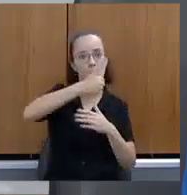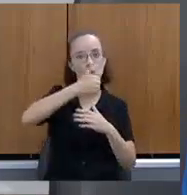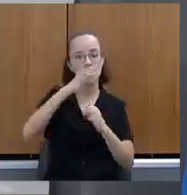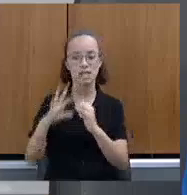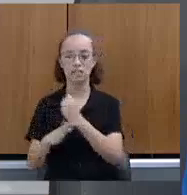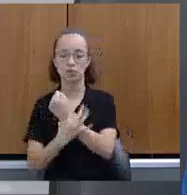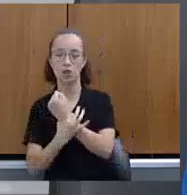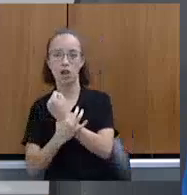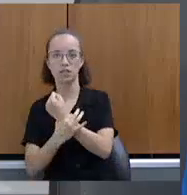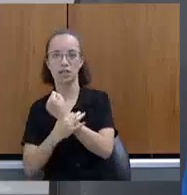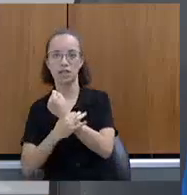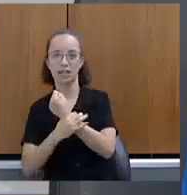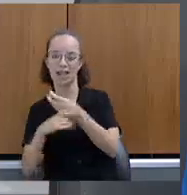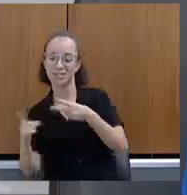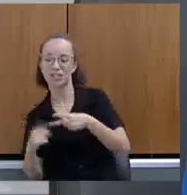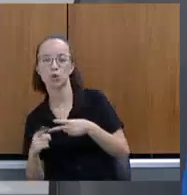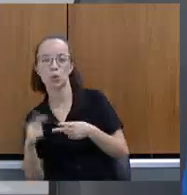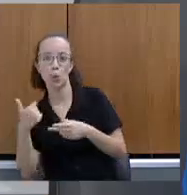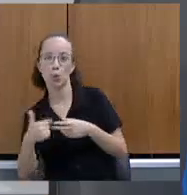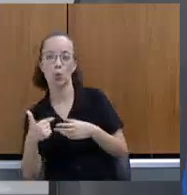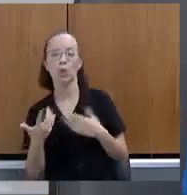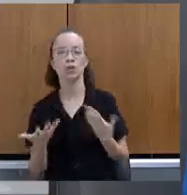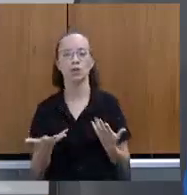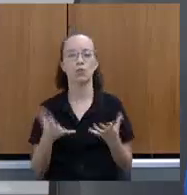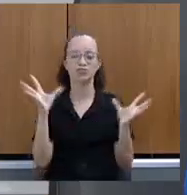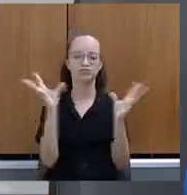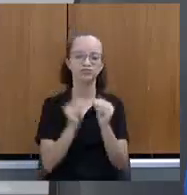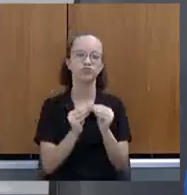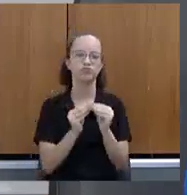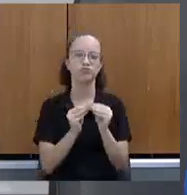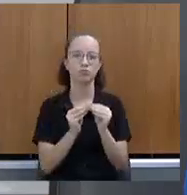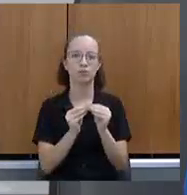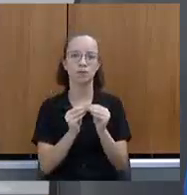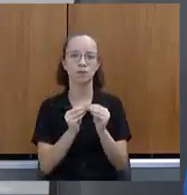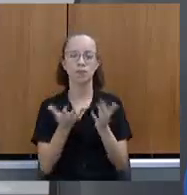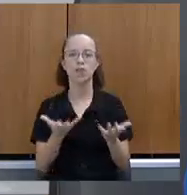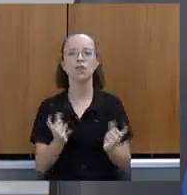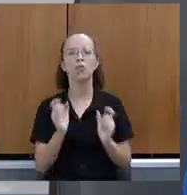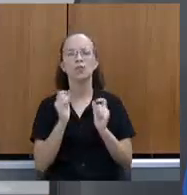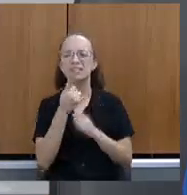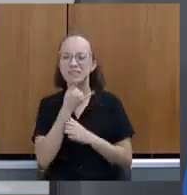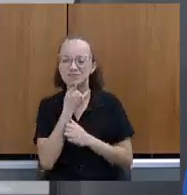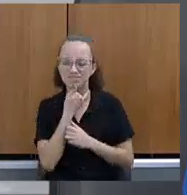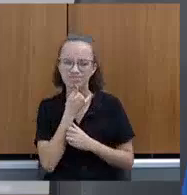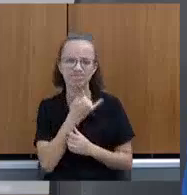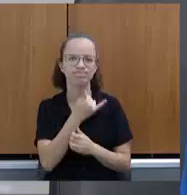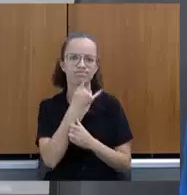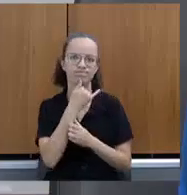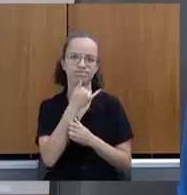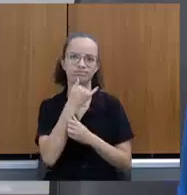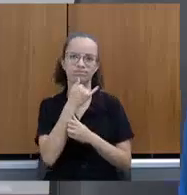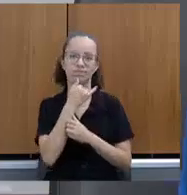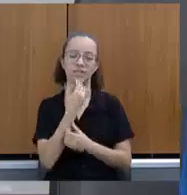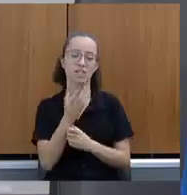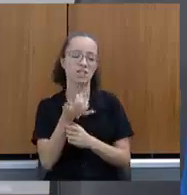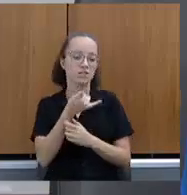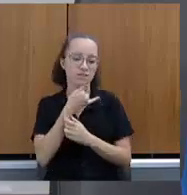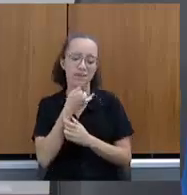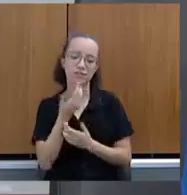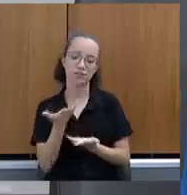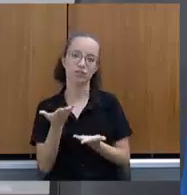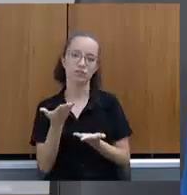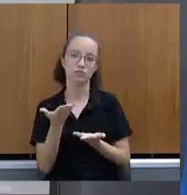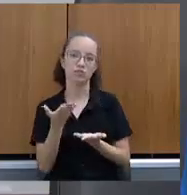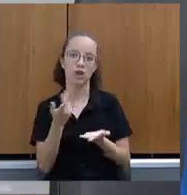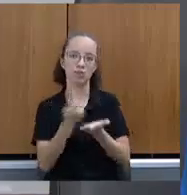lamentável e foi o que aconteceu então a síntese que é lamentável e faz parte do balanço da secretaria do